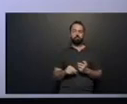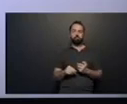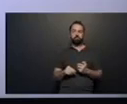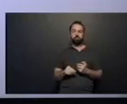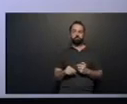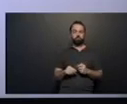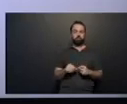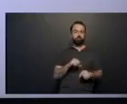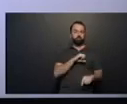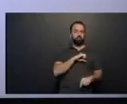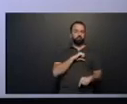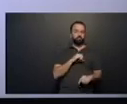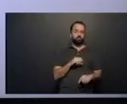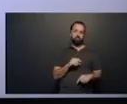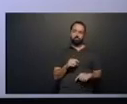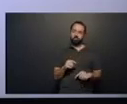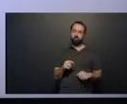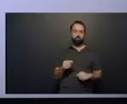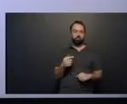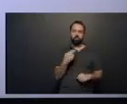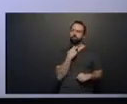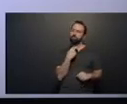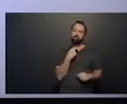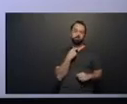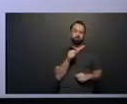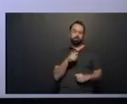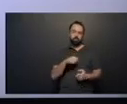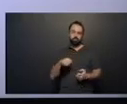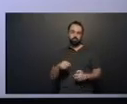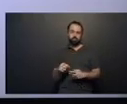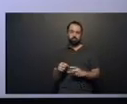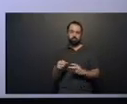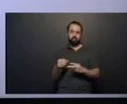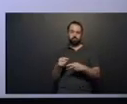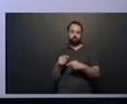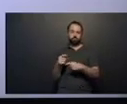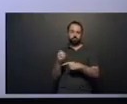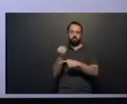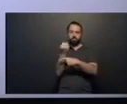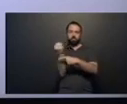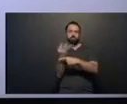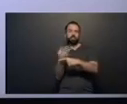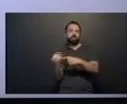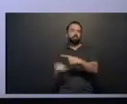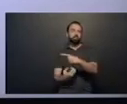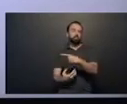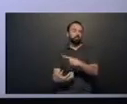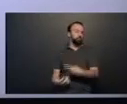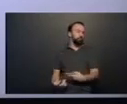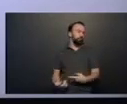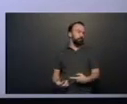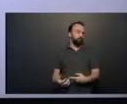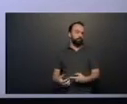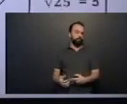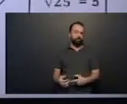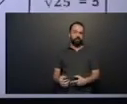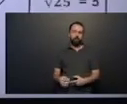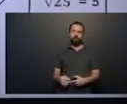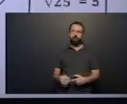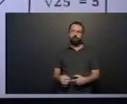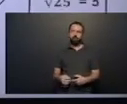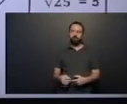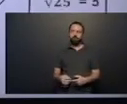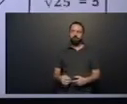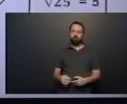São números que não podem ser escritos na forma de fração, uma das características dos números irracionais.